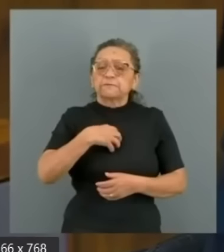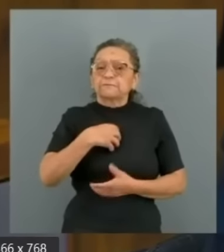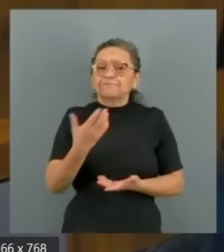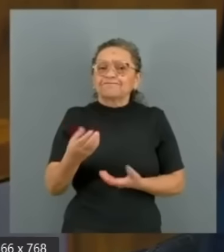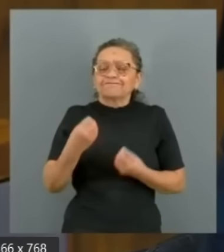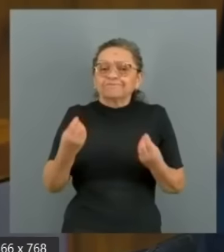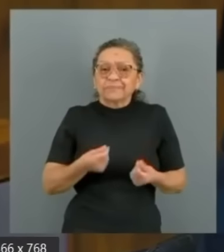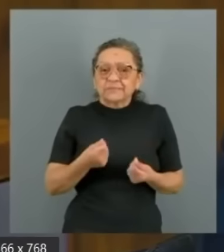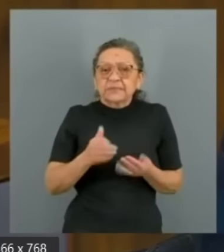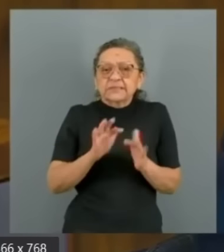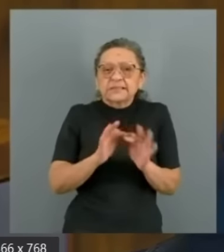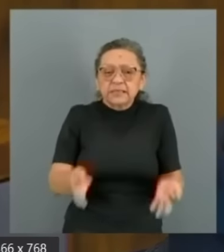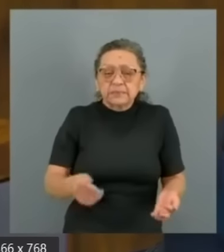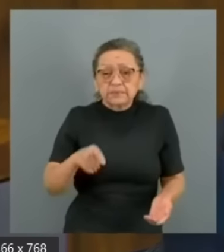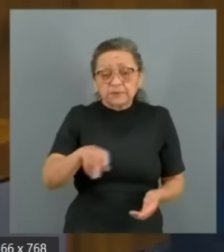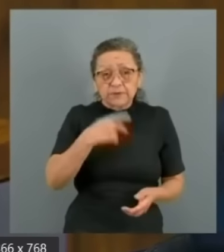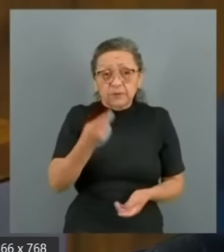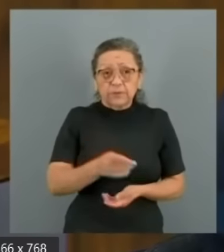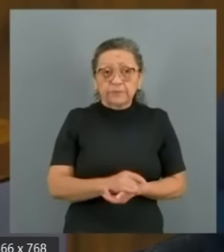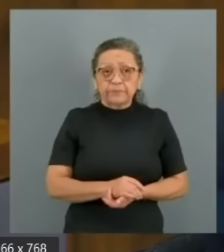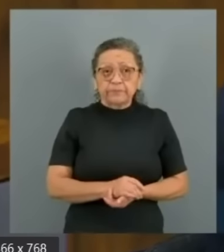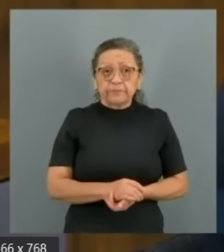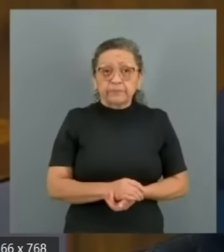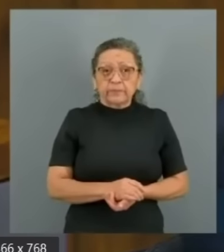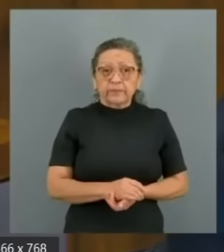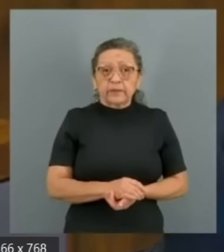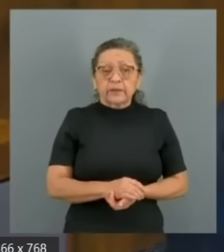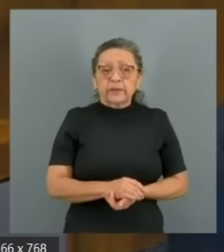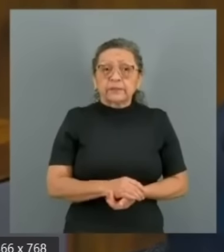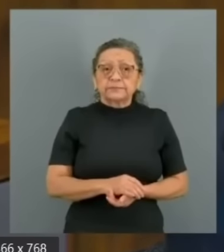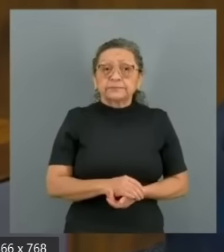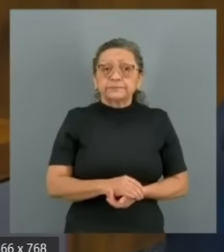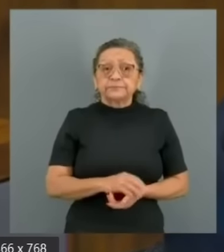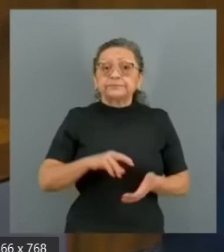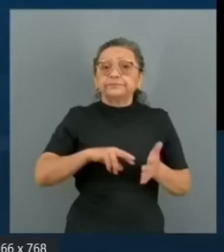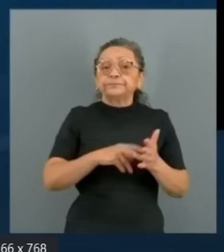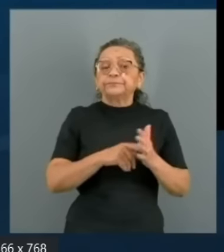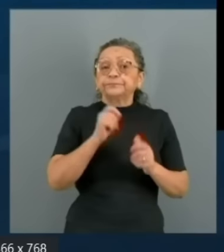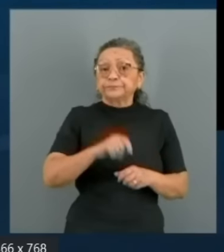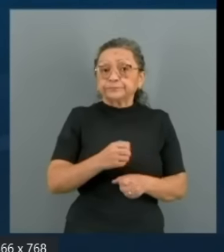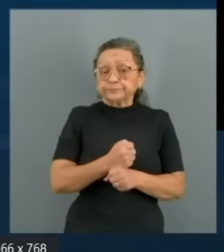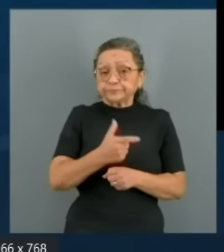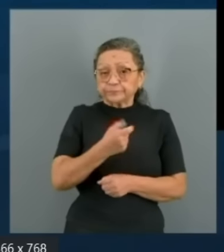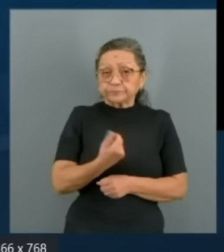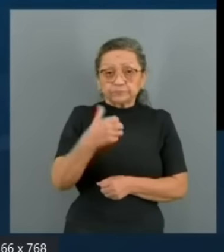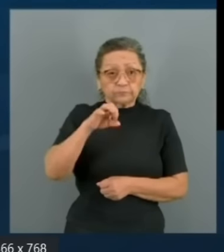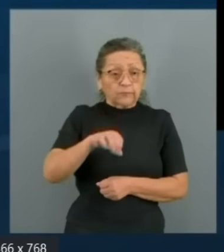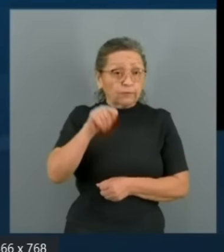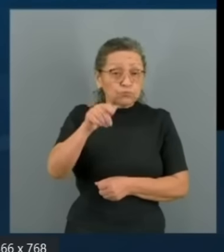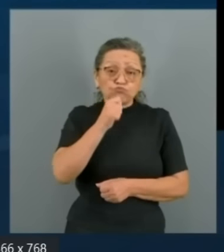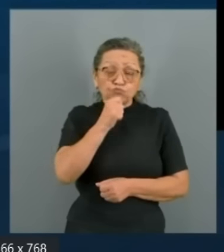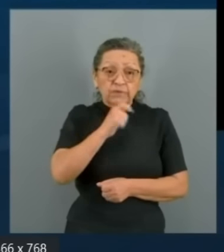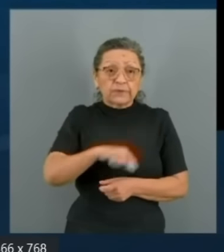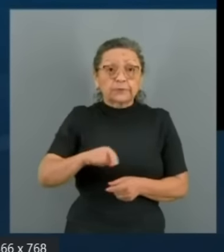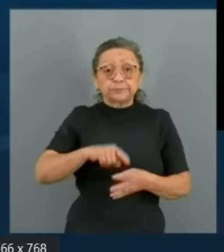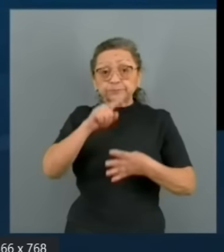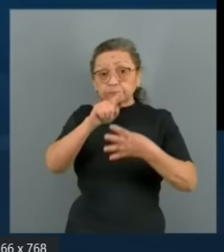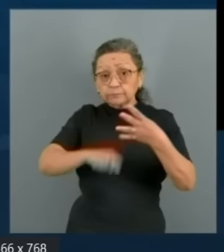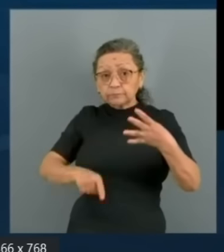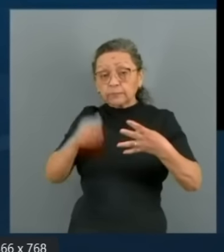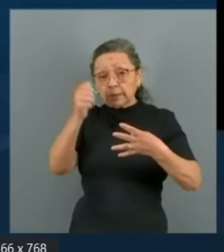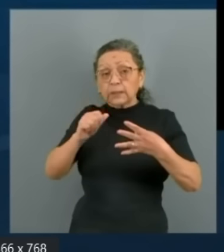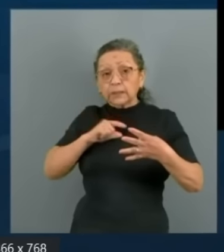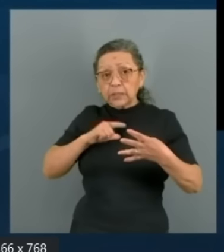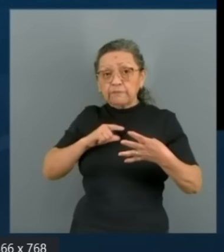falou, incipiente, significou o seguinte: em 2019, que o senhor não estava lá, 4 entidades tiveram suas